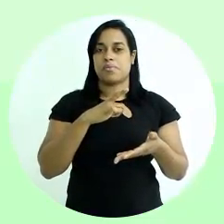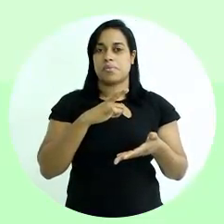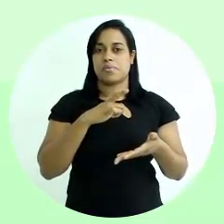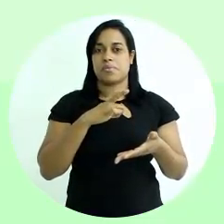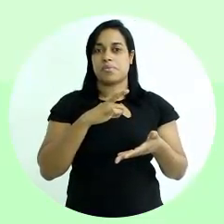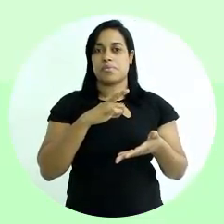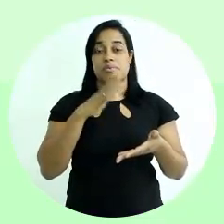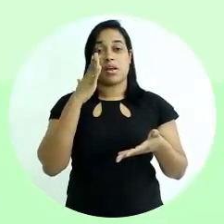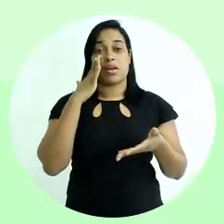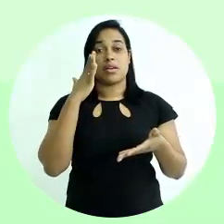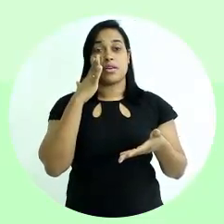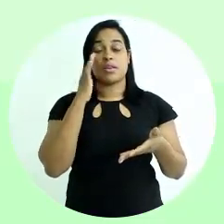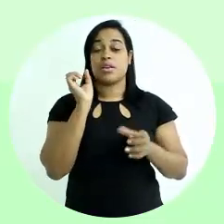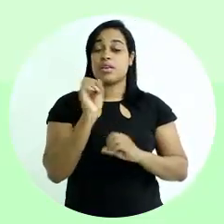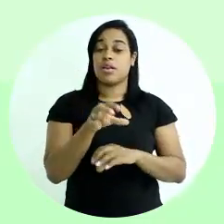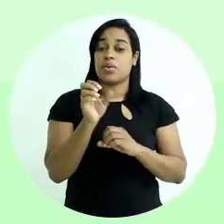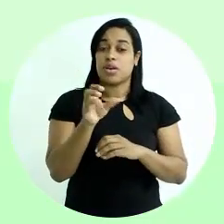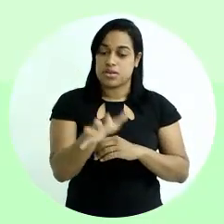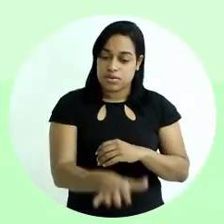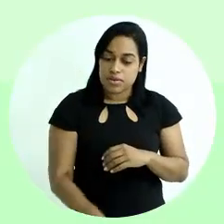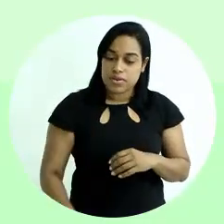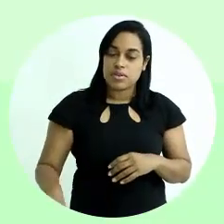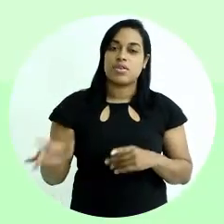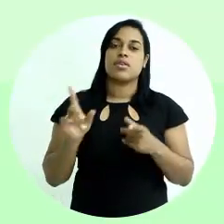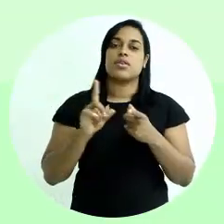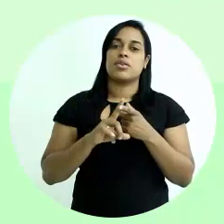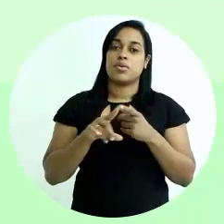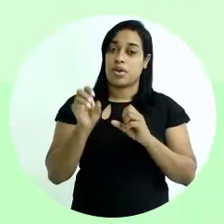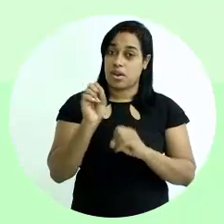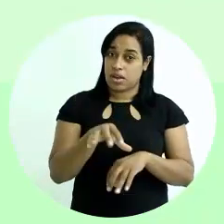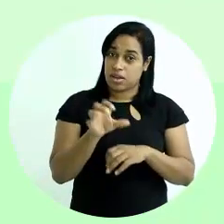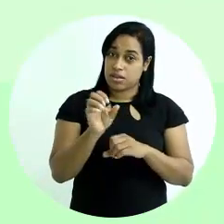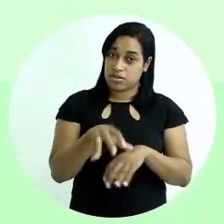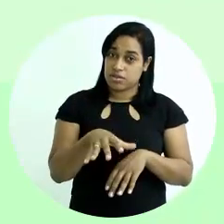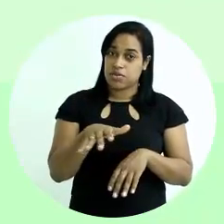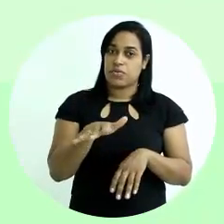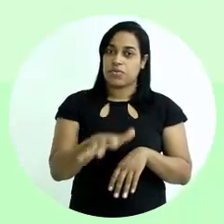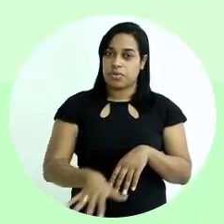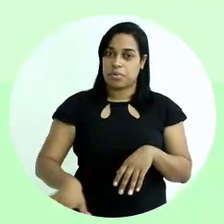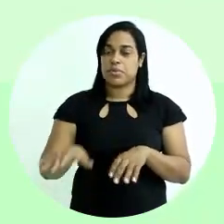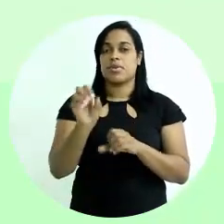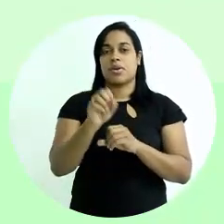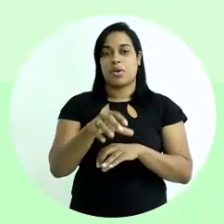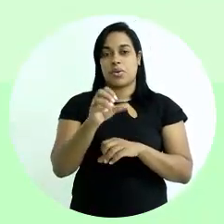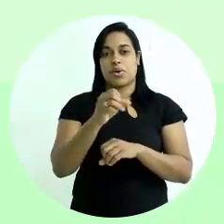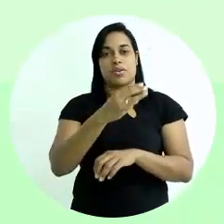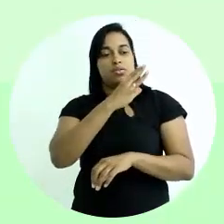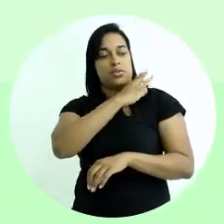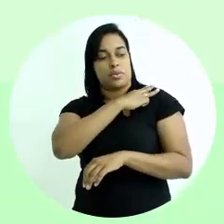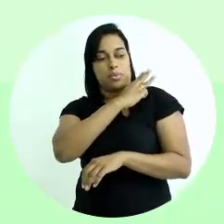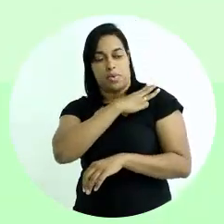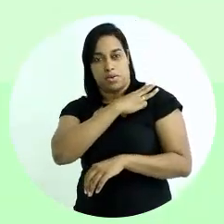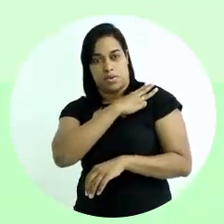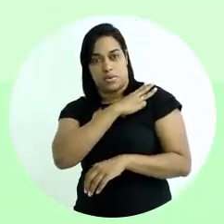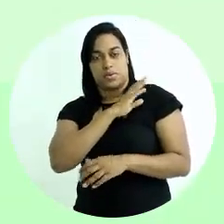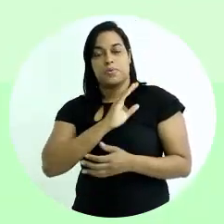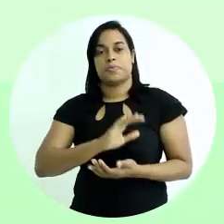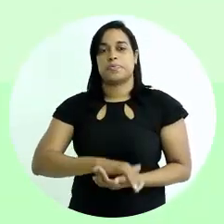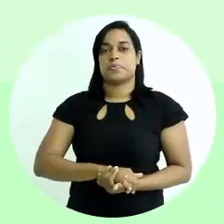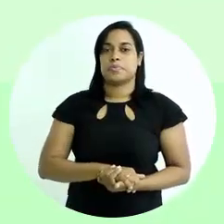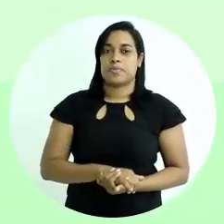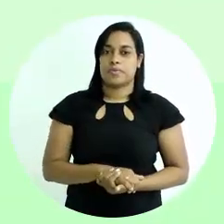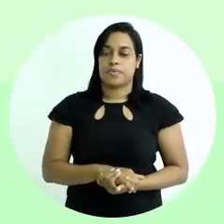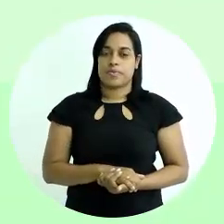a gente compreende a educação infantil ensino fundamental ensino médio e